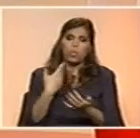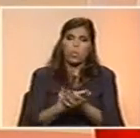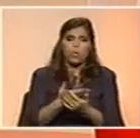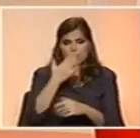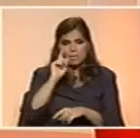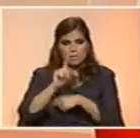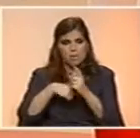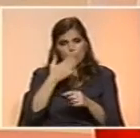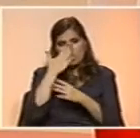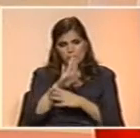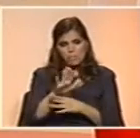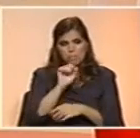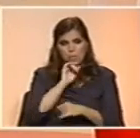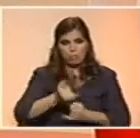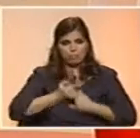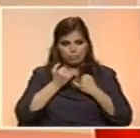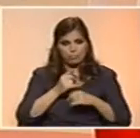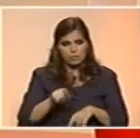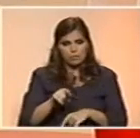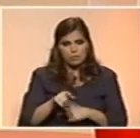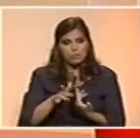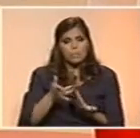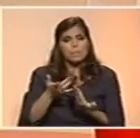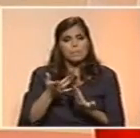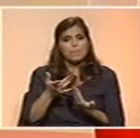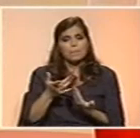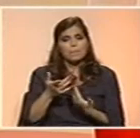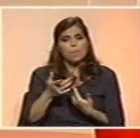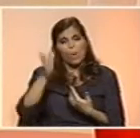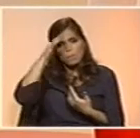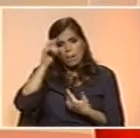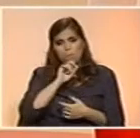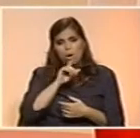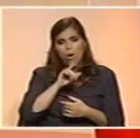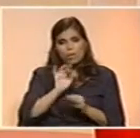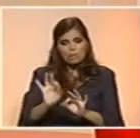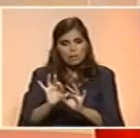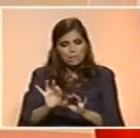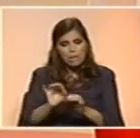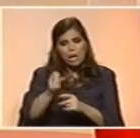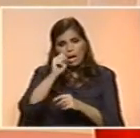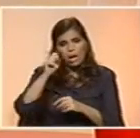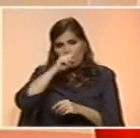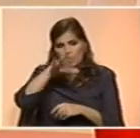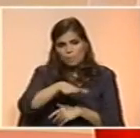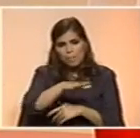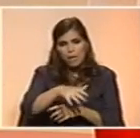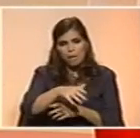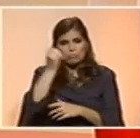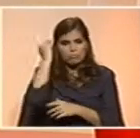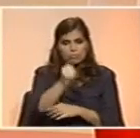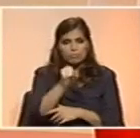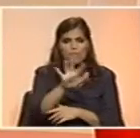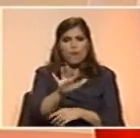Pode chocar um pouco as confissões religiosas em causa, mas um animal pode ser criado em regime extensivo e ser abatido de uma forma